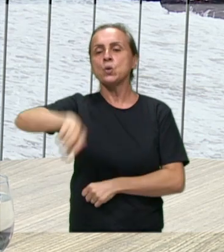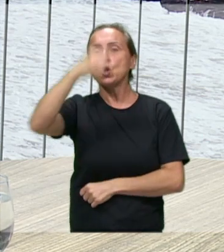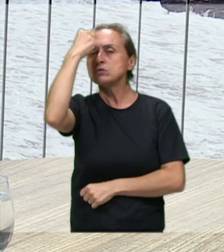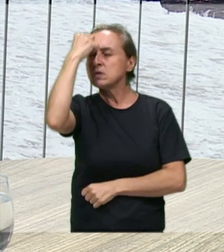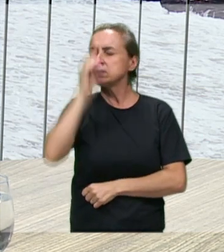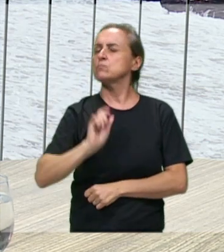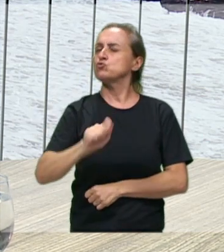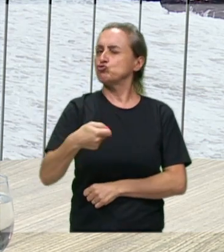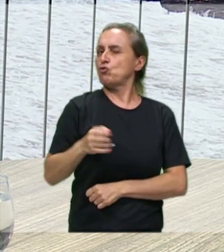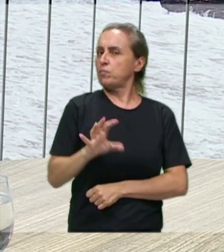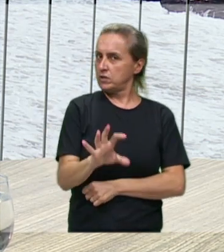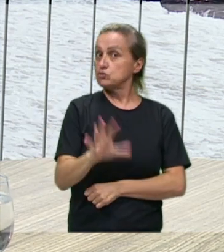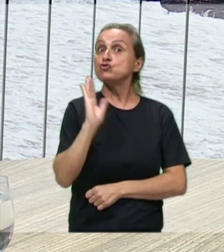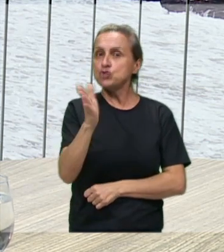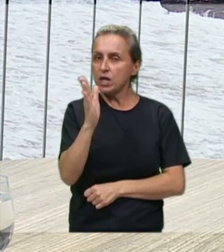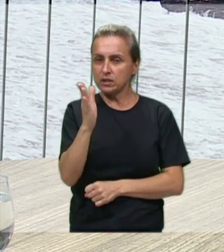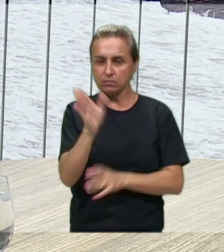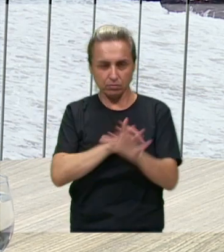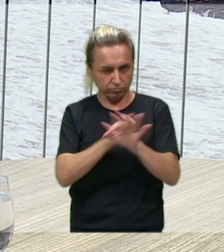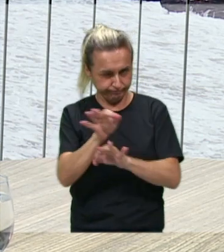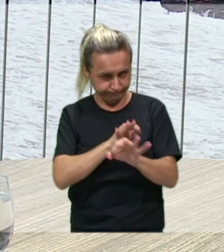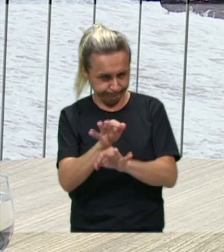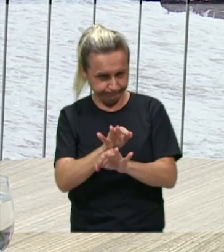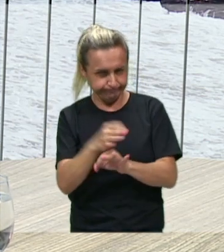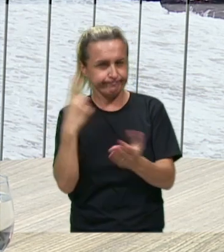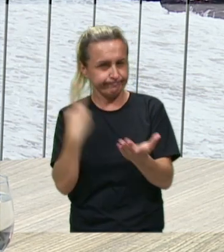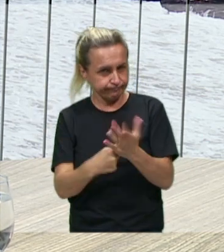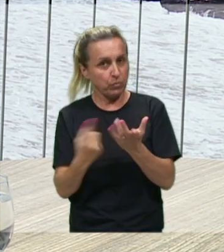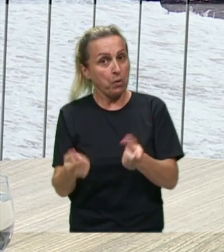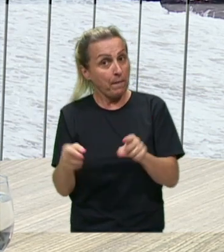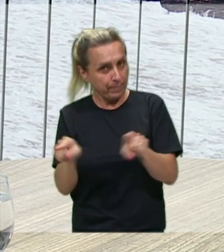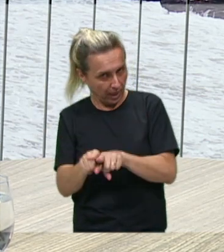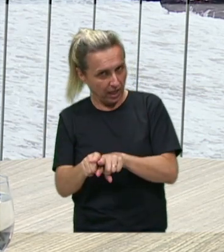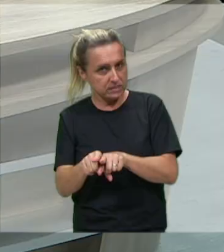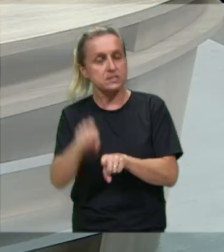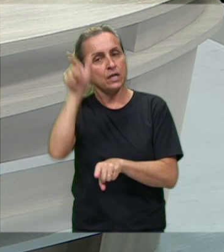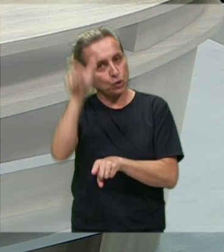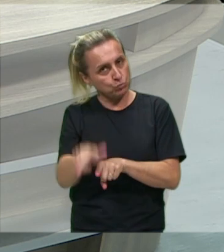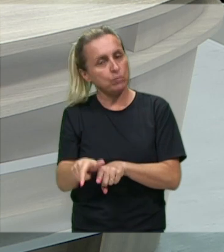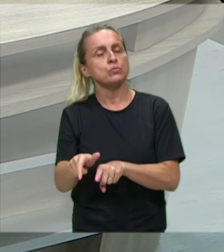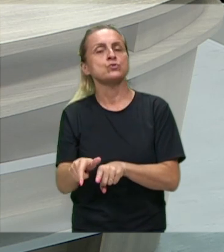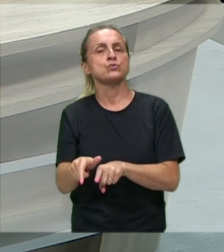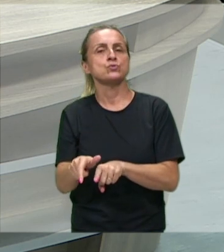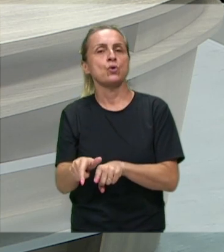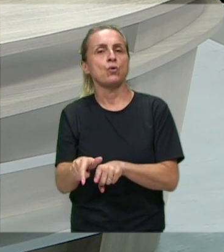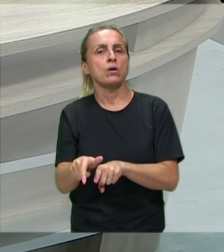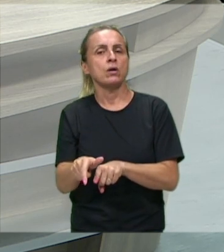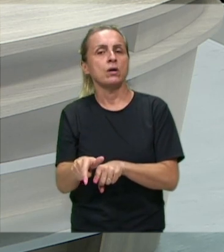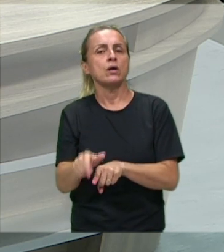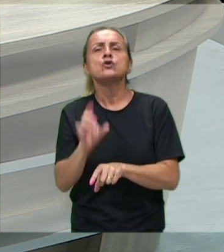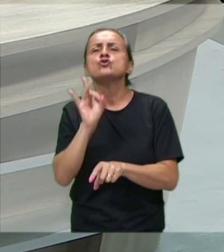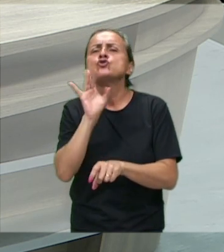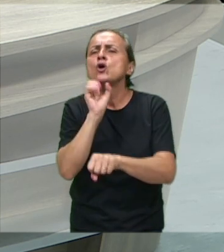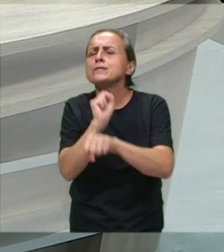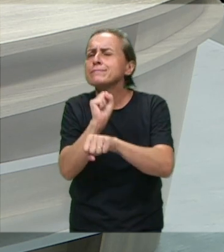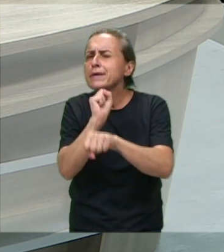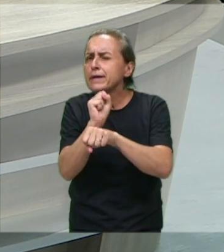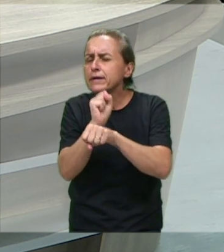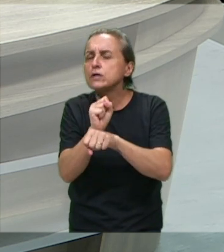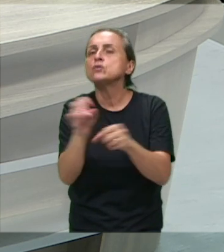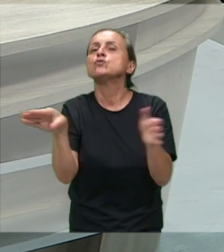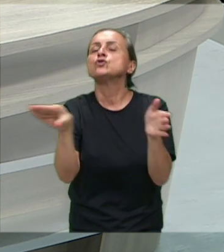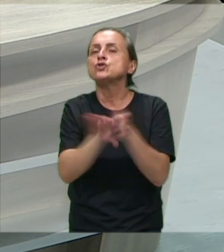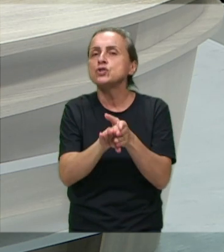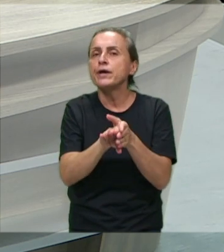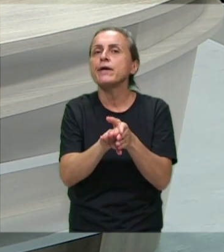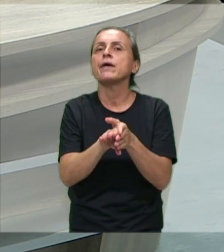estamos já desenhando isso, somos uma parceira de um associado nosso, estamos só esperando chegar, o senhor Jules,